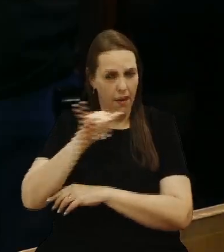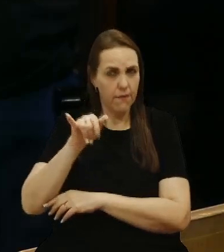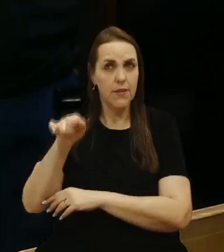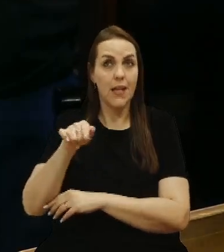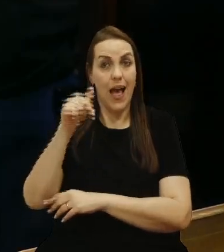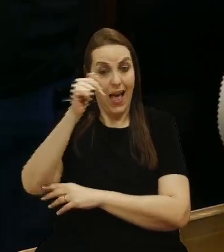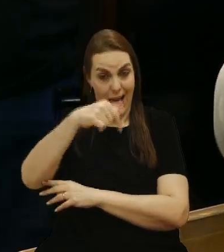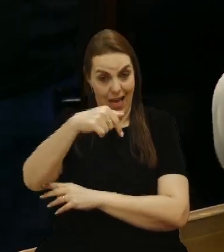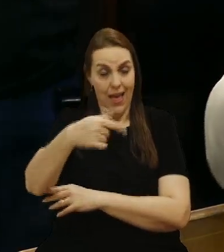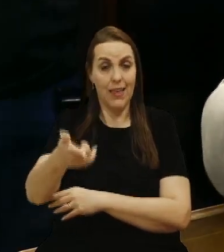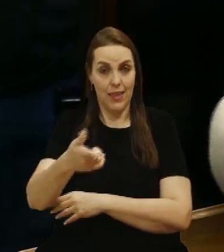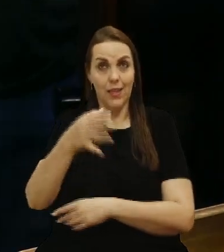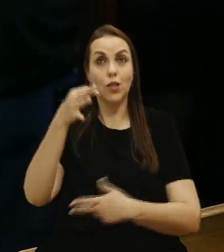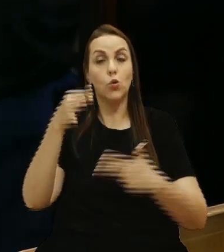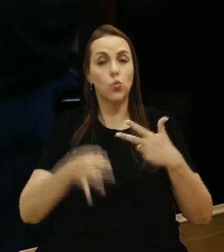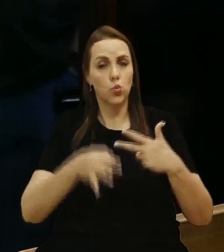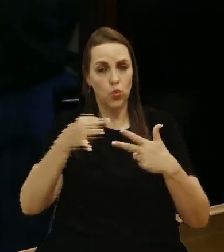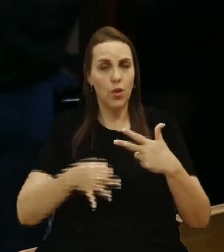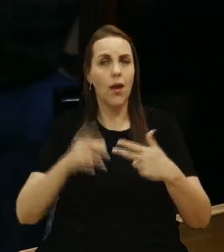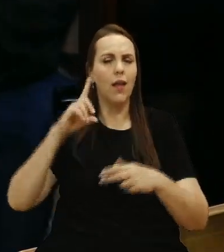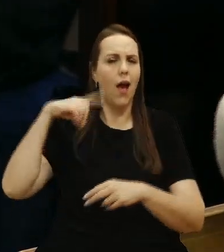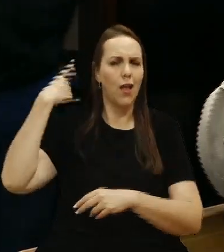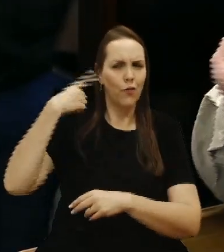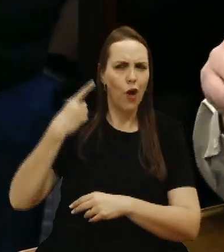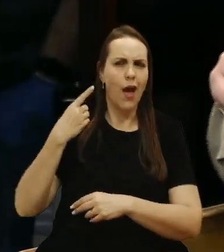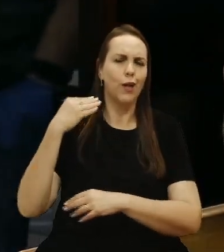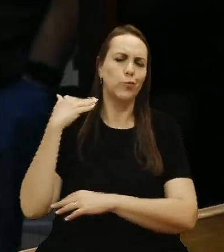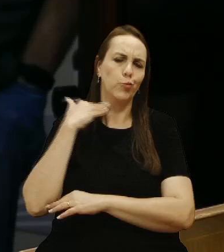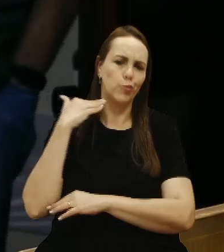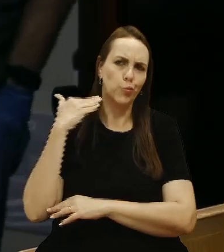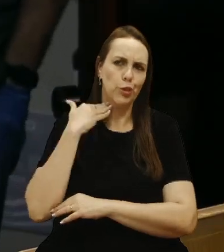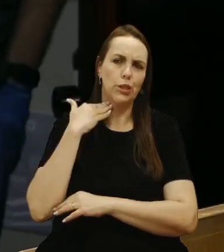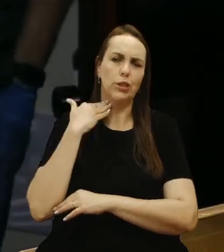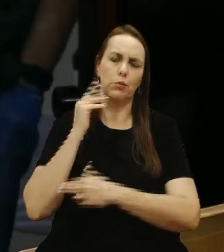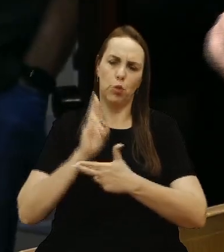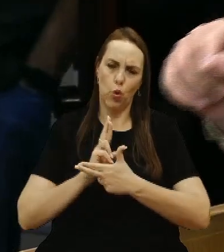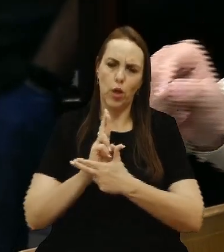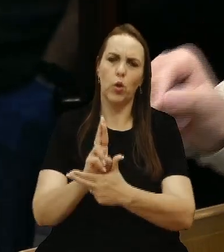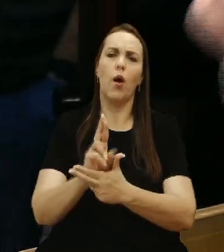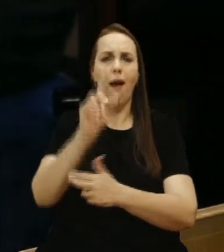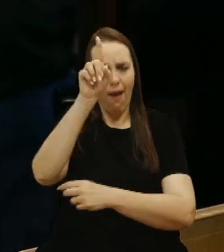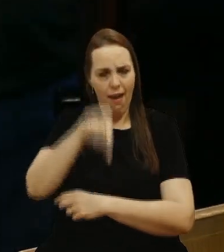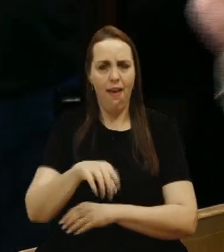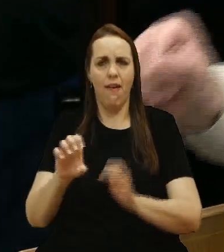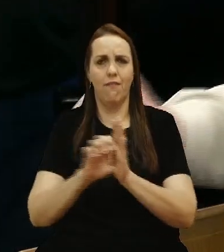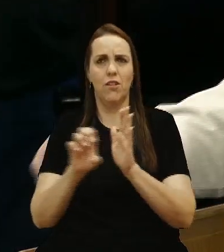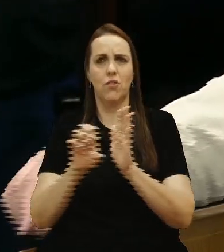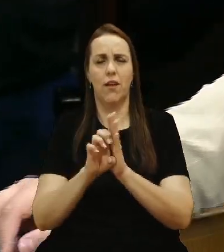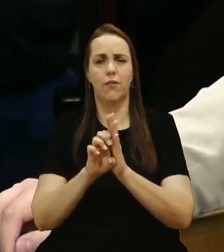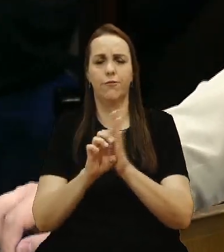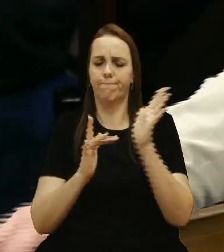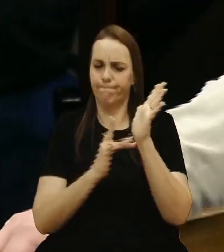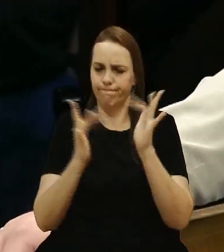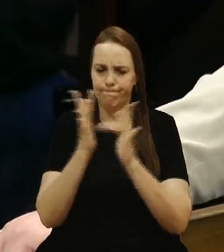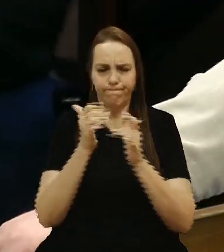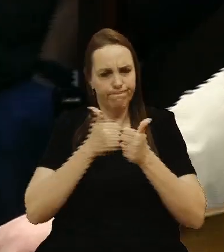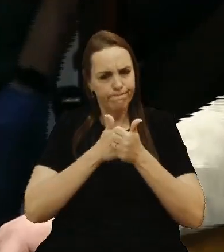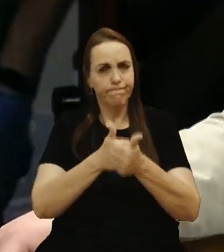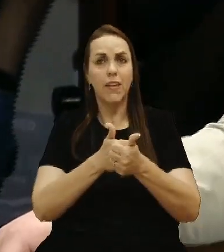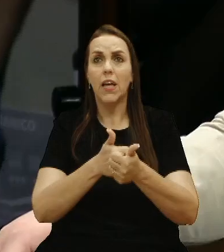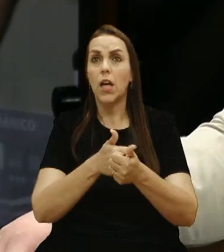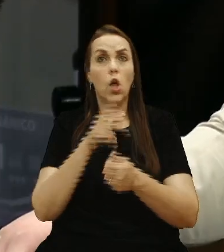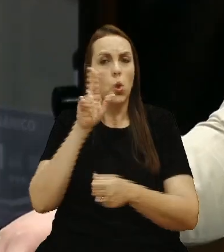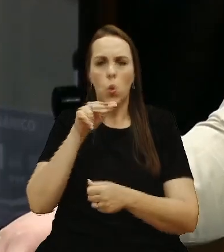temos membros do judiciário, temos advogados, temos juízes, temos procuradores que são evangélicos, cristãos evangélicos, e isso tudo não é